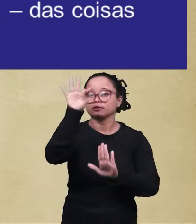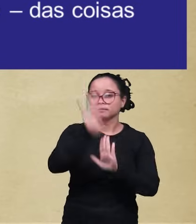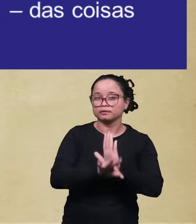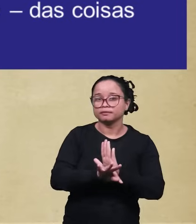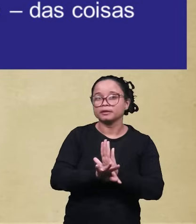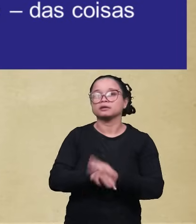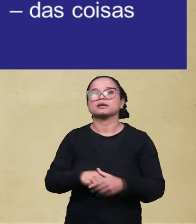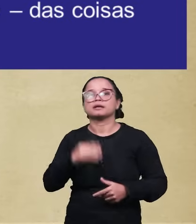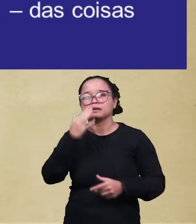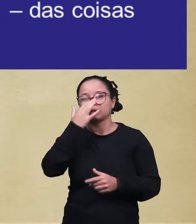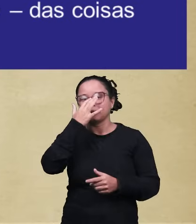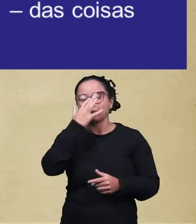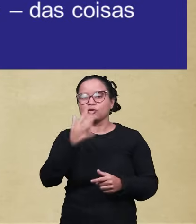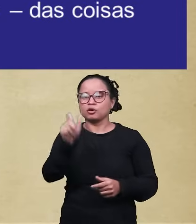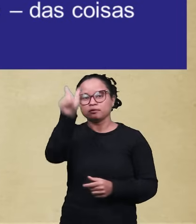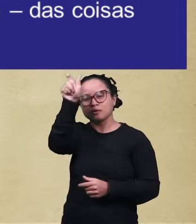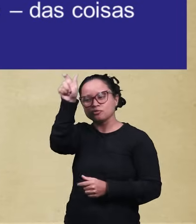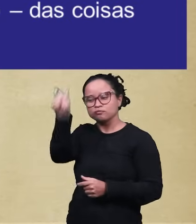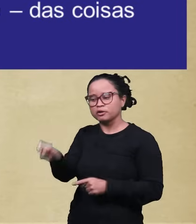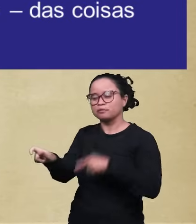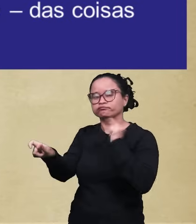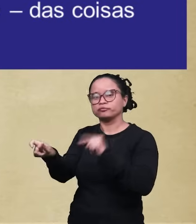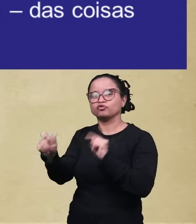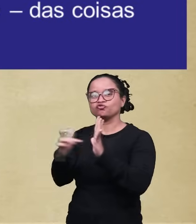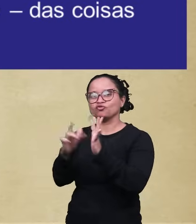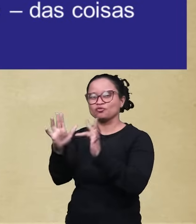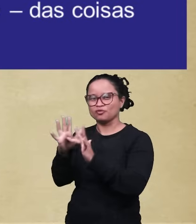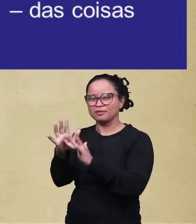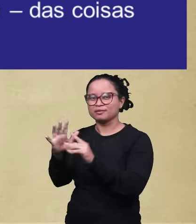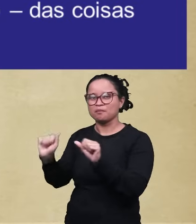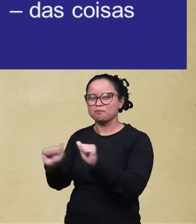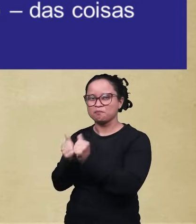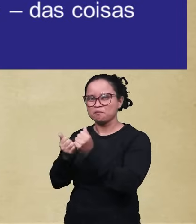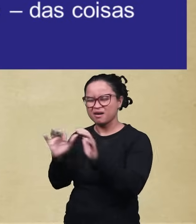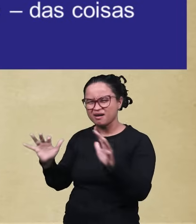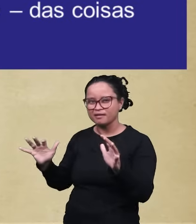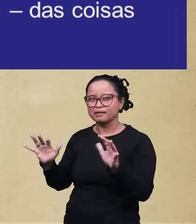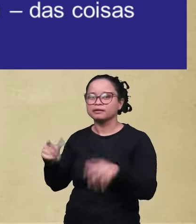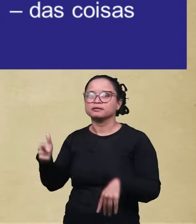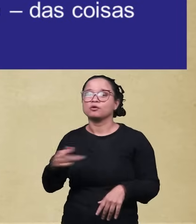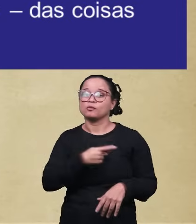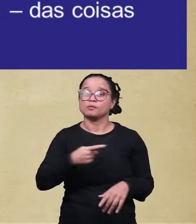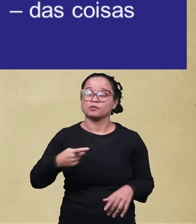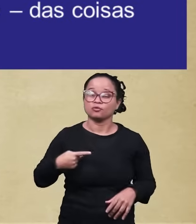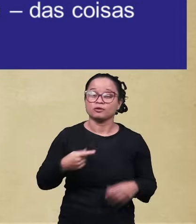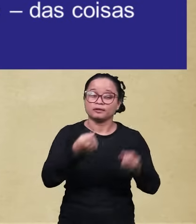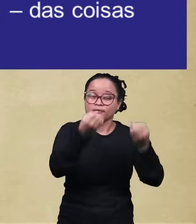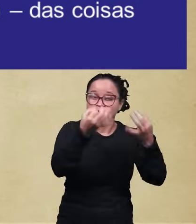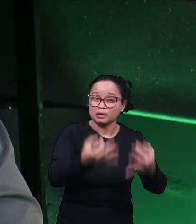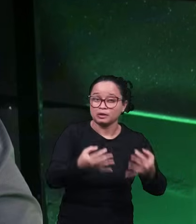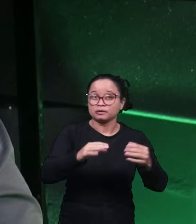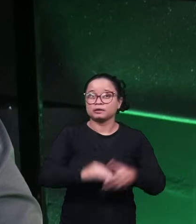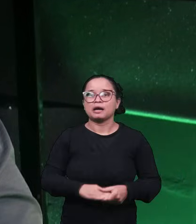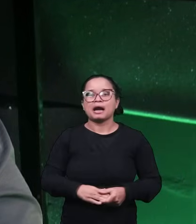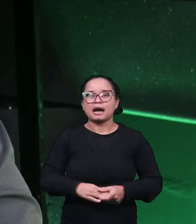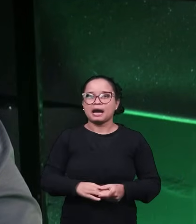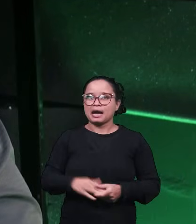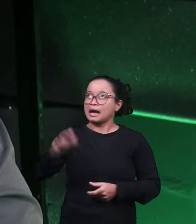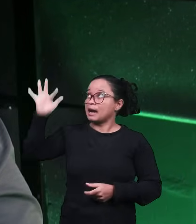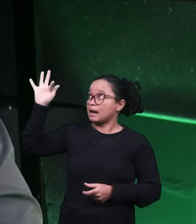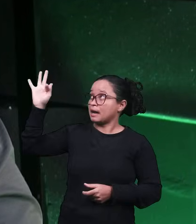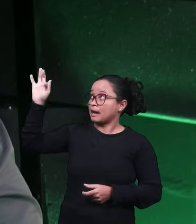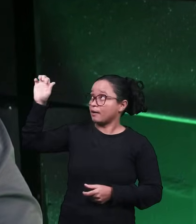da expressão para falar da pessoa de Jesus glorificado. Então é o que o pastor Tiago está falando, né? A fé, ela vem para te